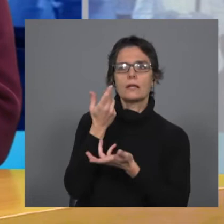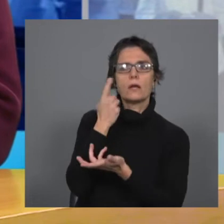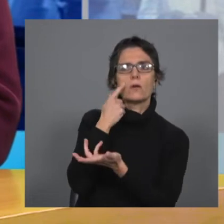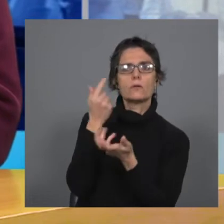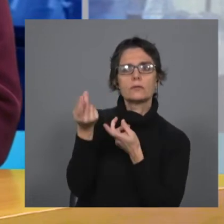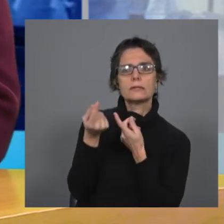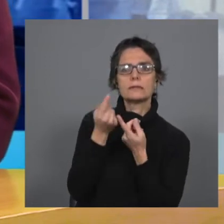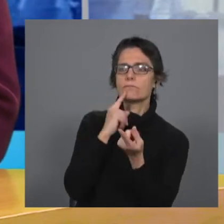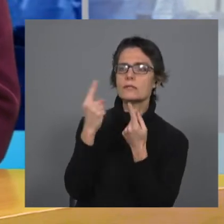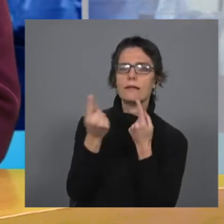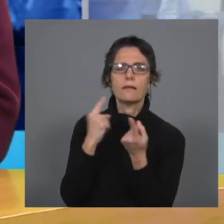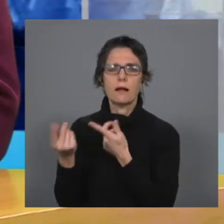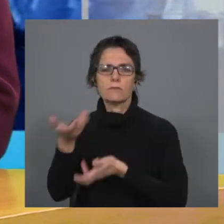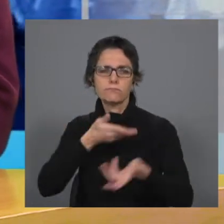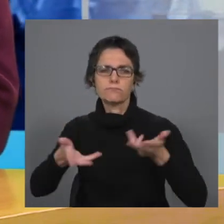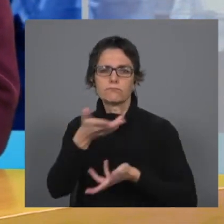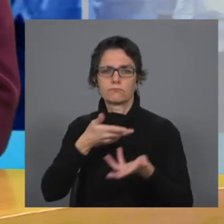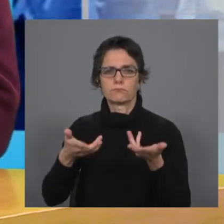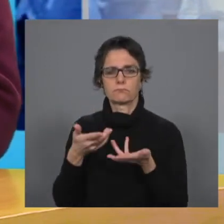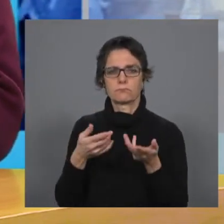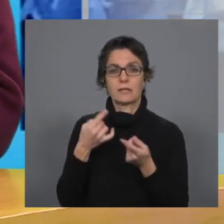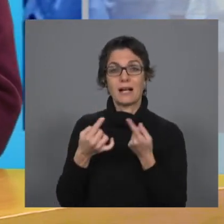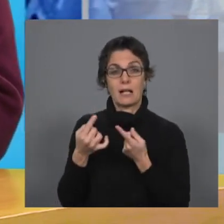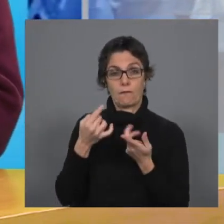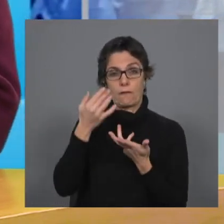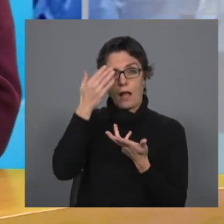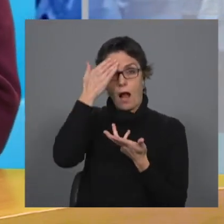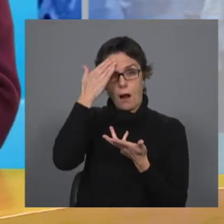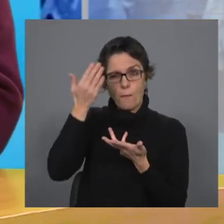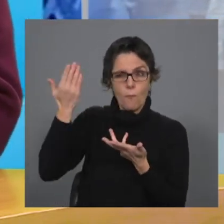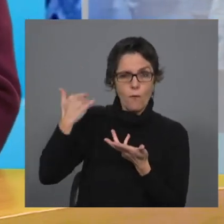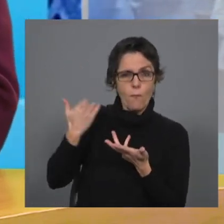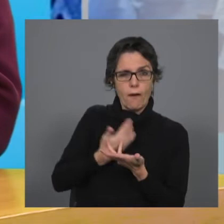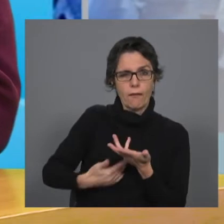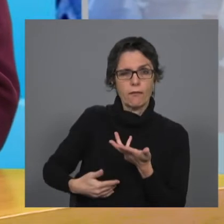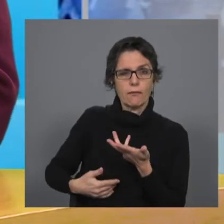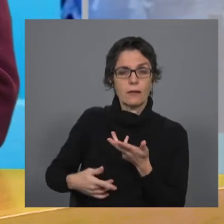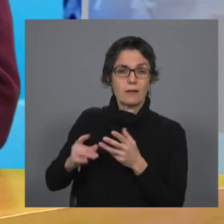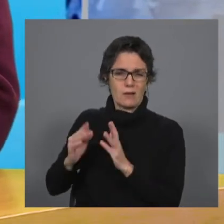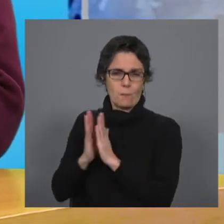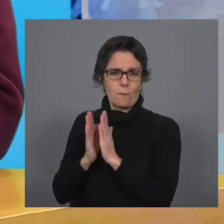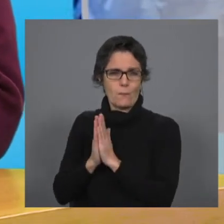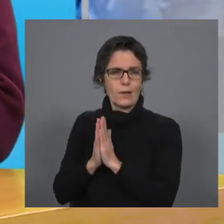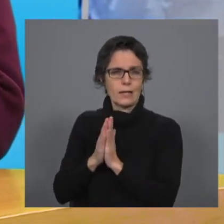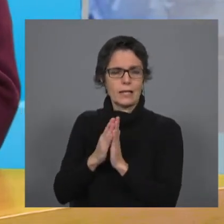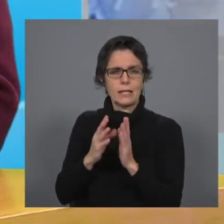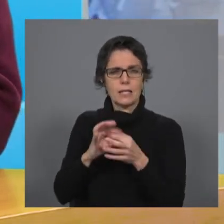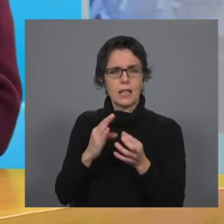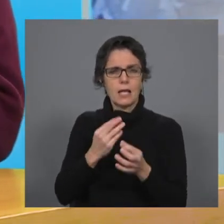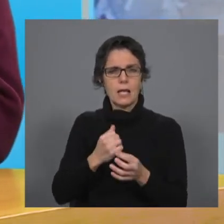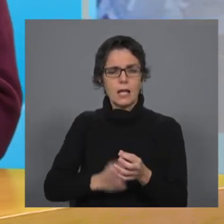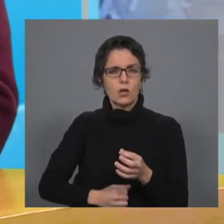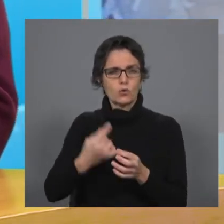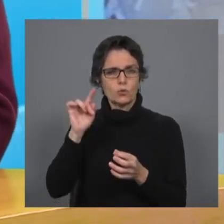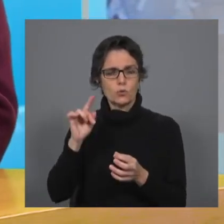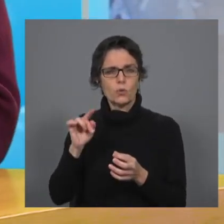calhar, das memórias mais doridas que as igrejas, sobretudo as igrejas não católicas, têm num espaço em que elas muitas vezes foram